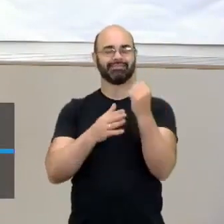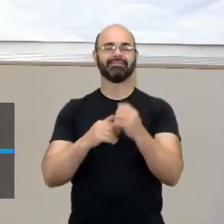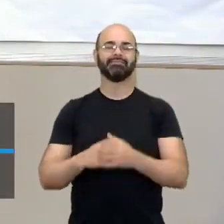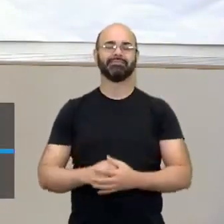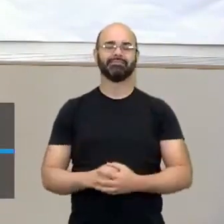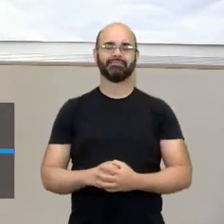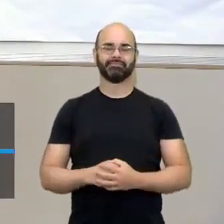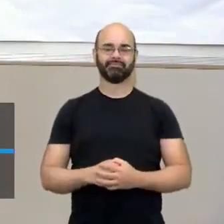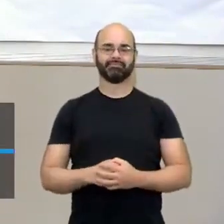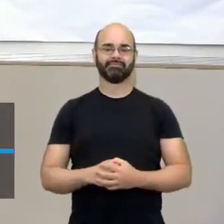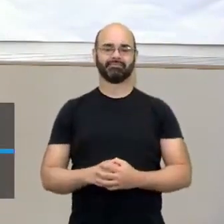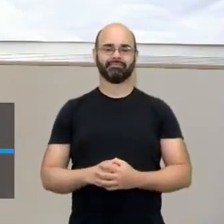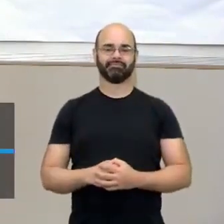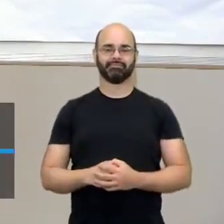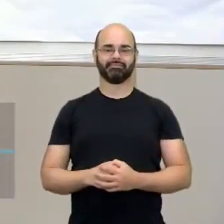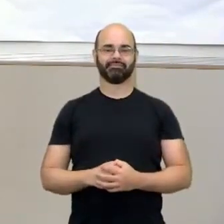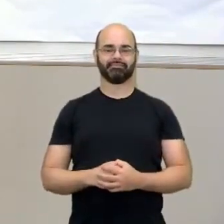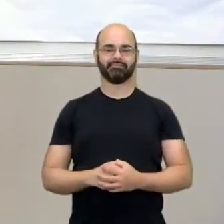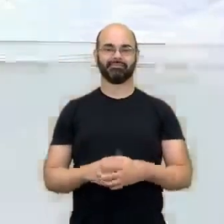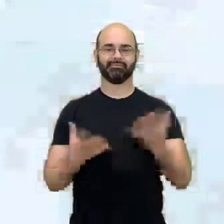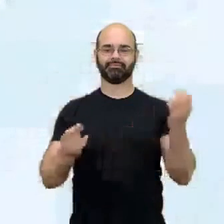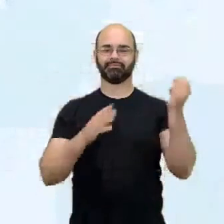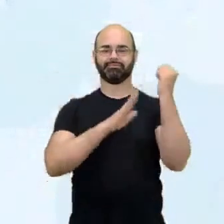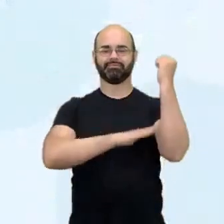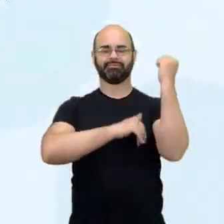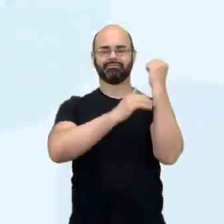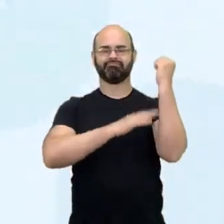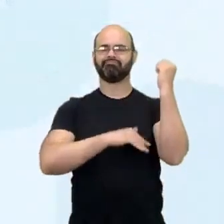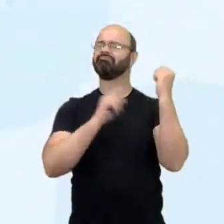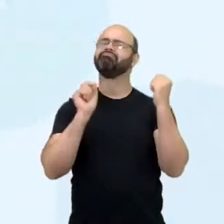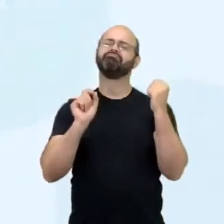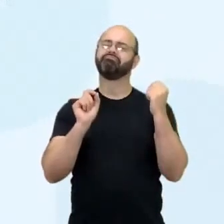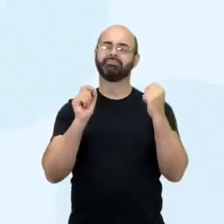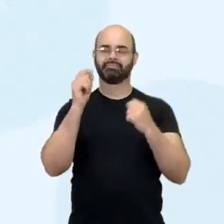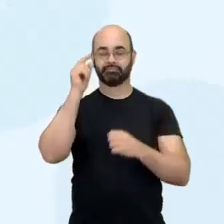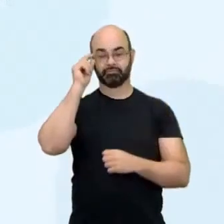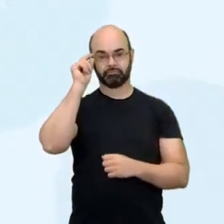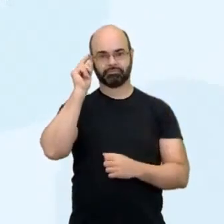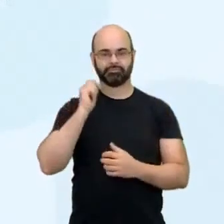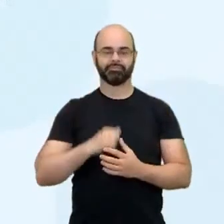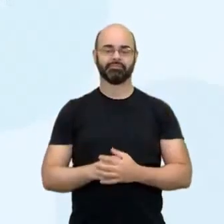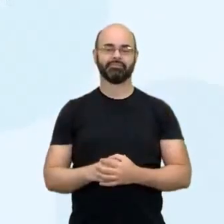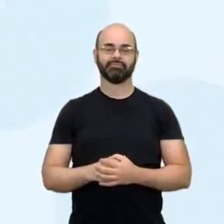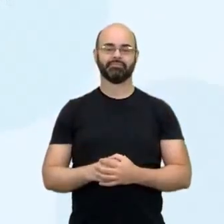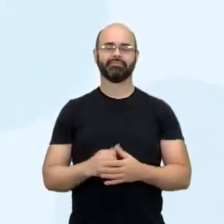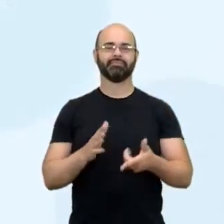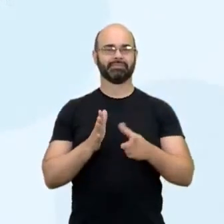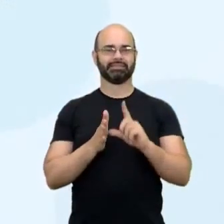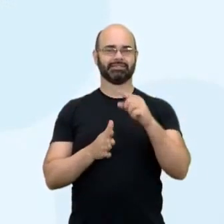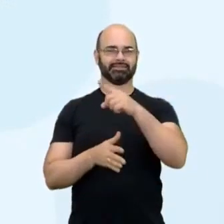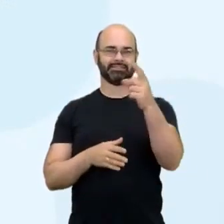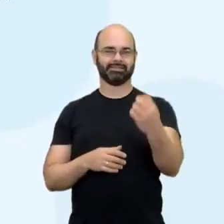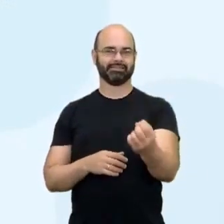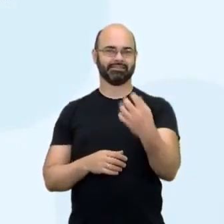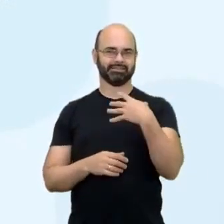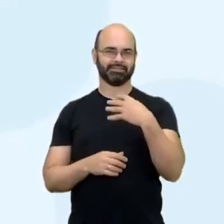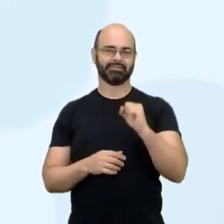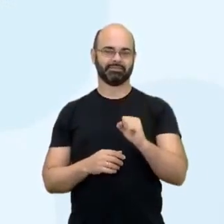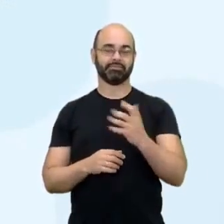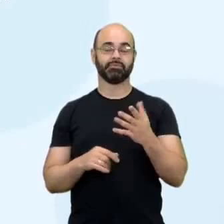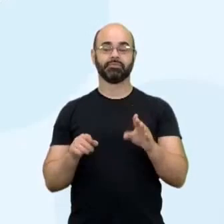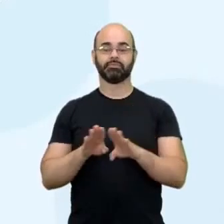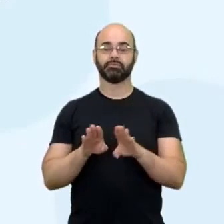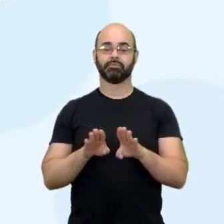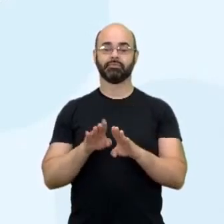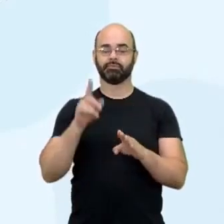pequenininha. Então vamos lá. O que é o lambe-lambe, gente? Além de tudo que vocês falaram, vamos ver agora uma divulgação